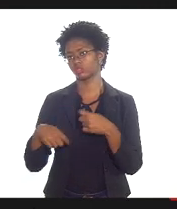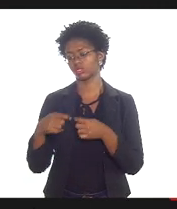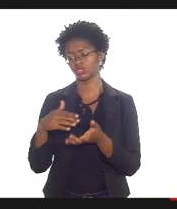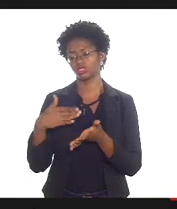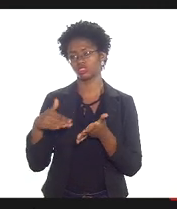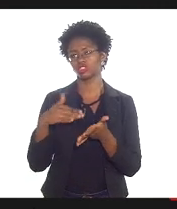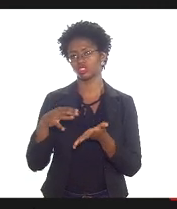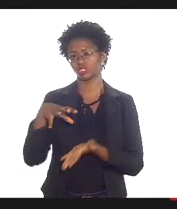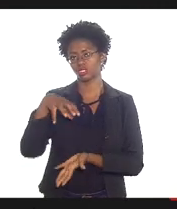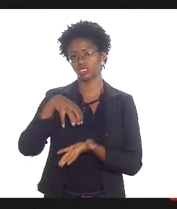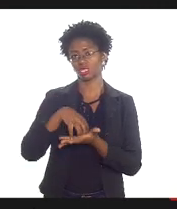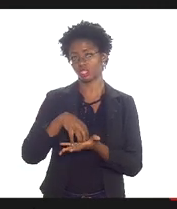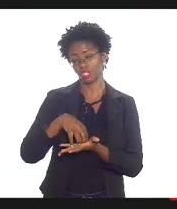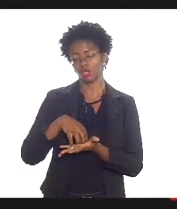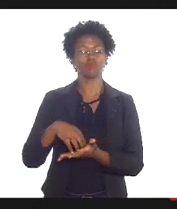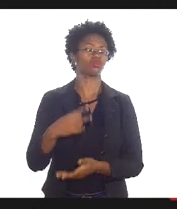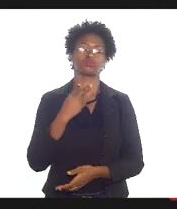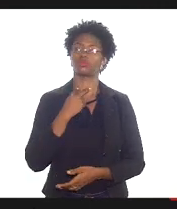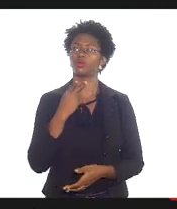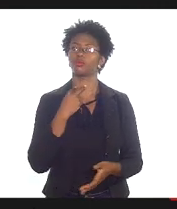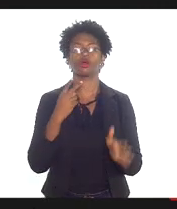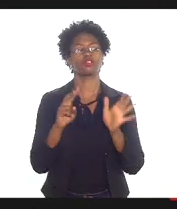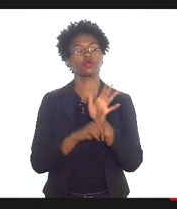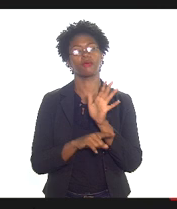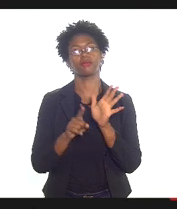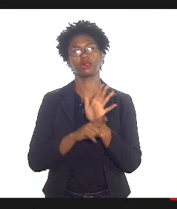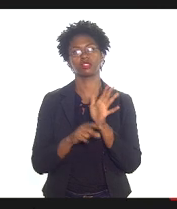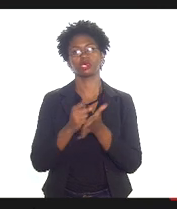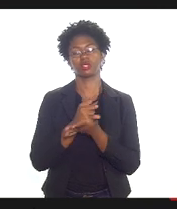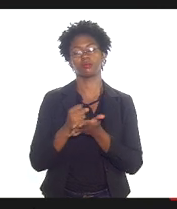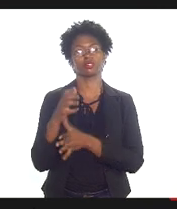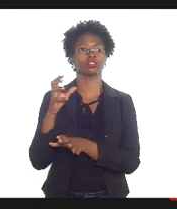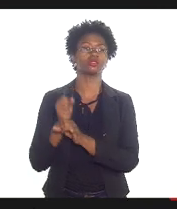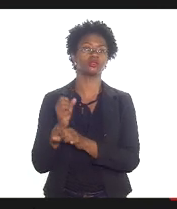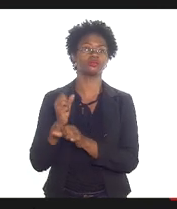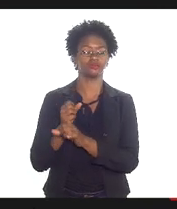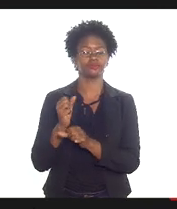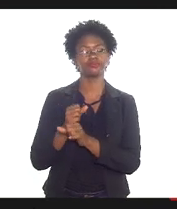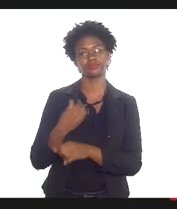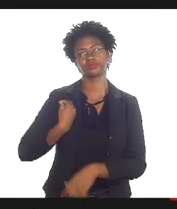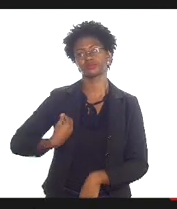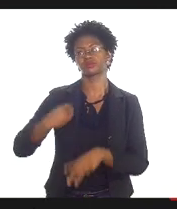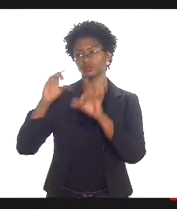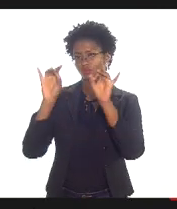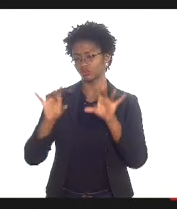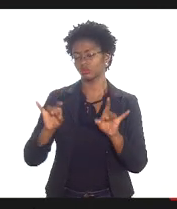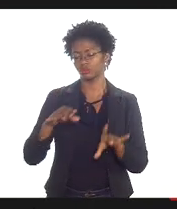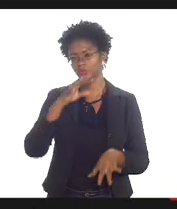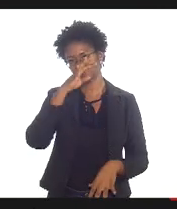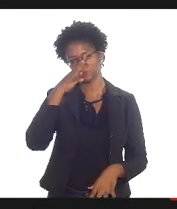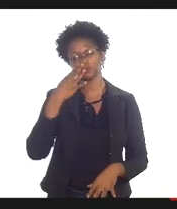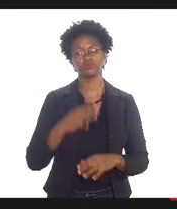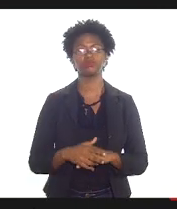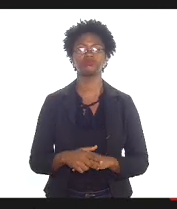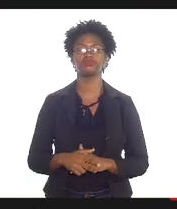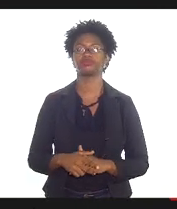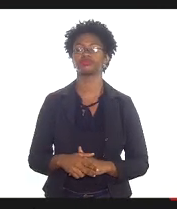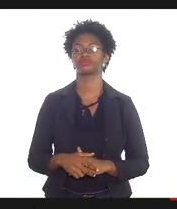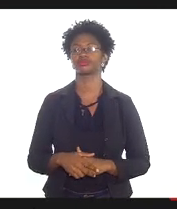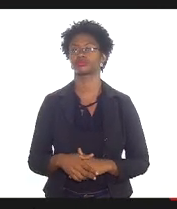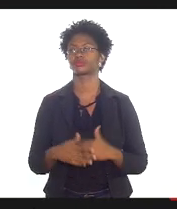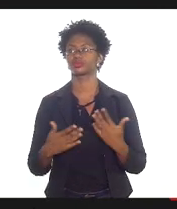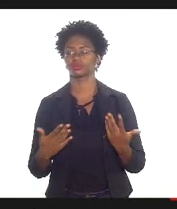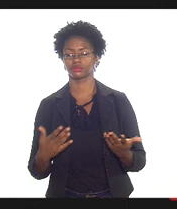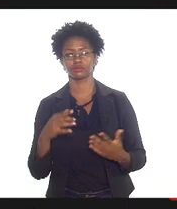etc., não abatem da base de cálculo da participação especial. E aqui eu vou falar